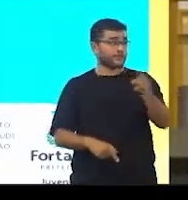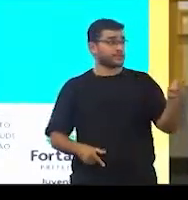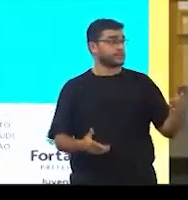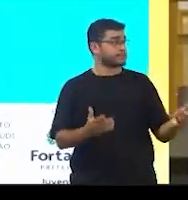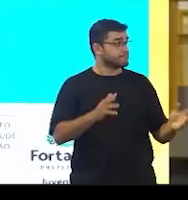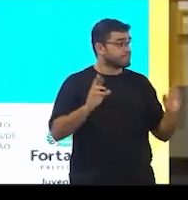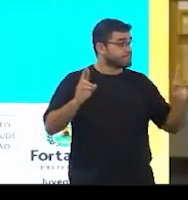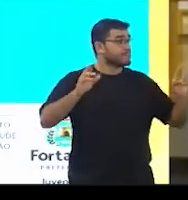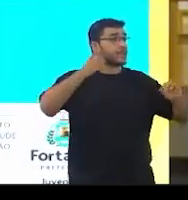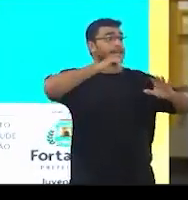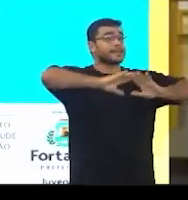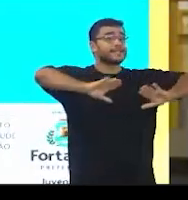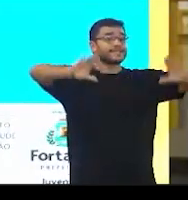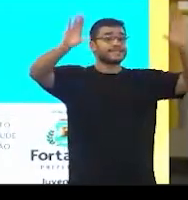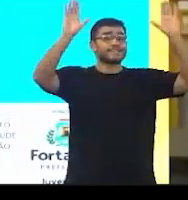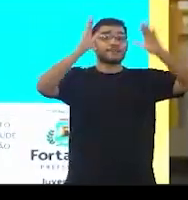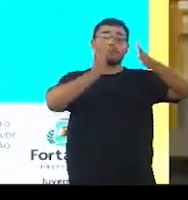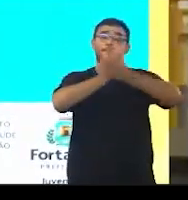passar no Enem aí, galera.